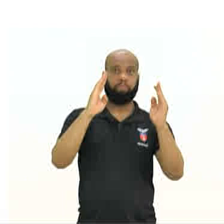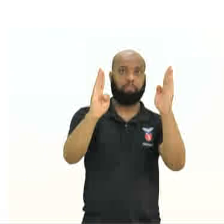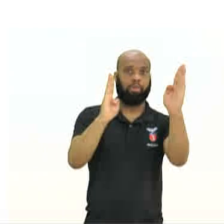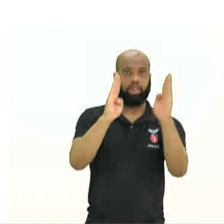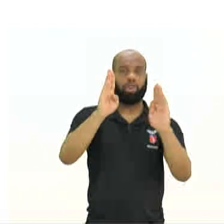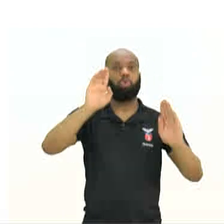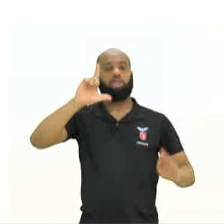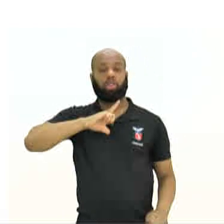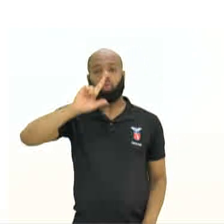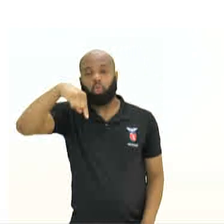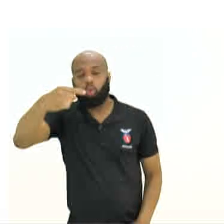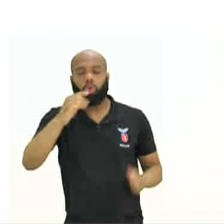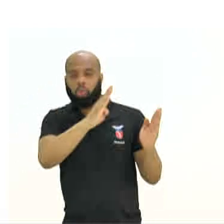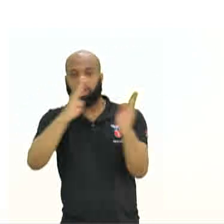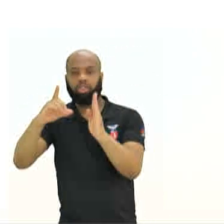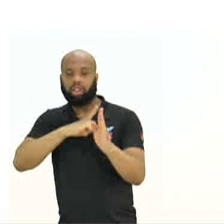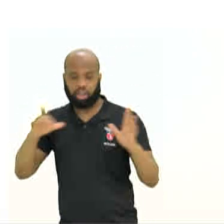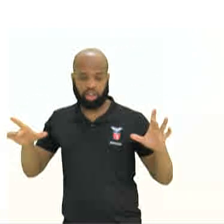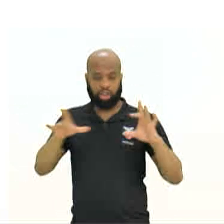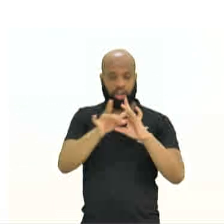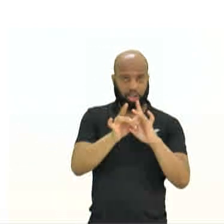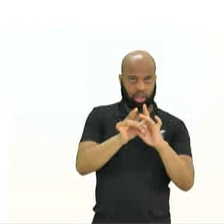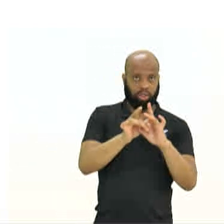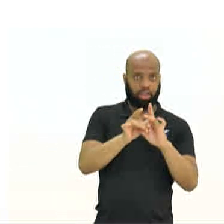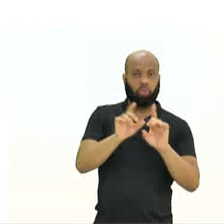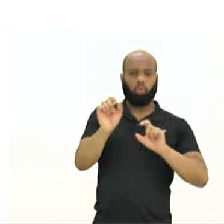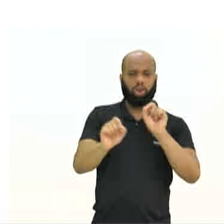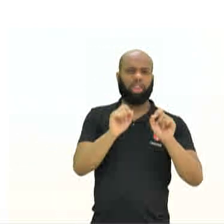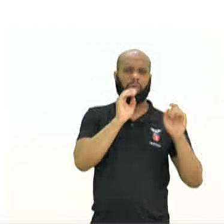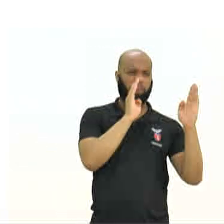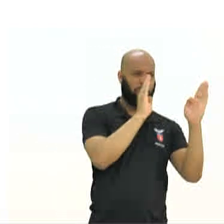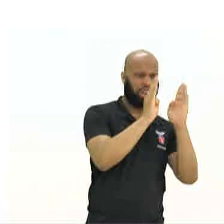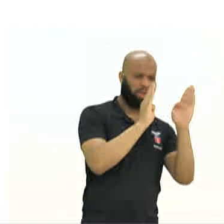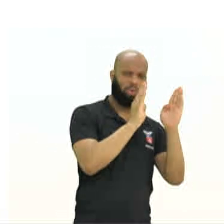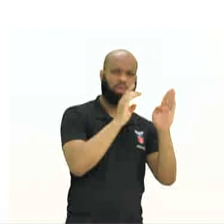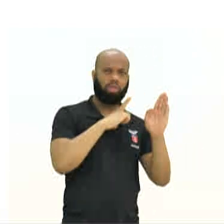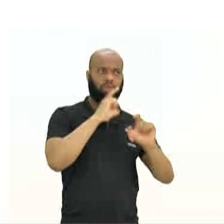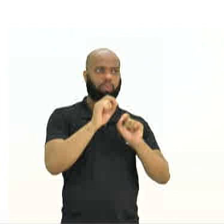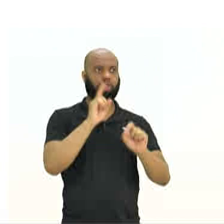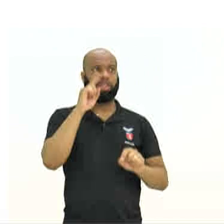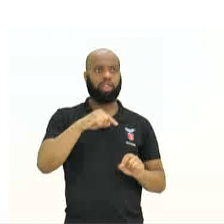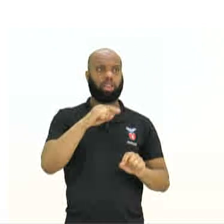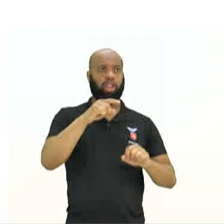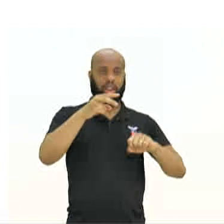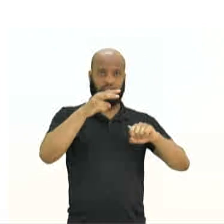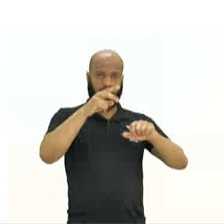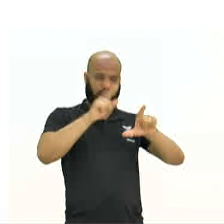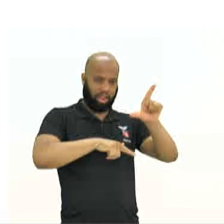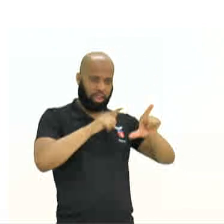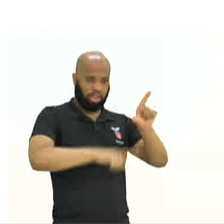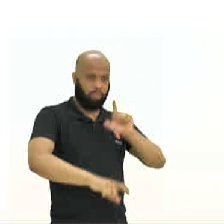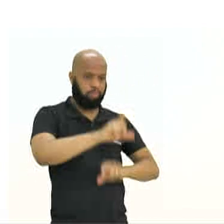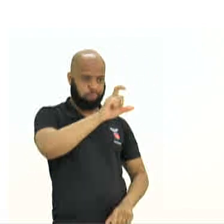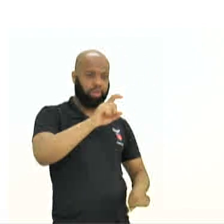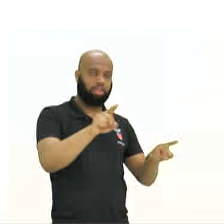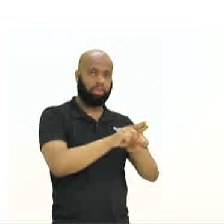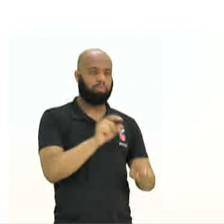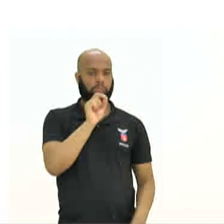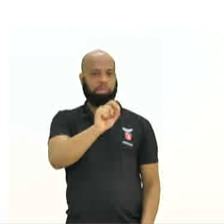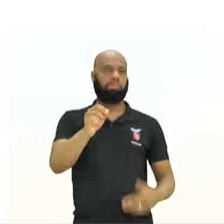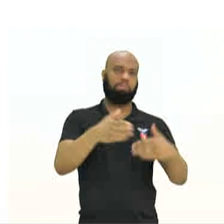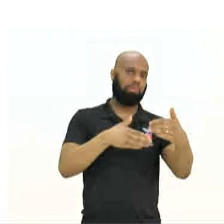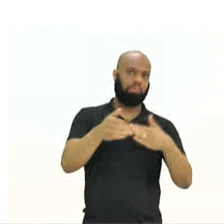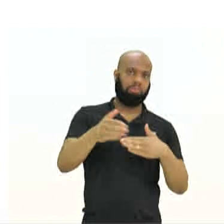o próximo período tem que se ligar com o anterior. O que é um período mesmo, galera? Ah, sim, é uma letra maiúscula e um ponto